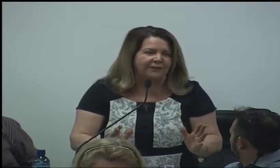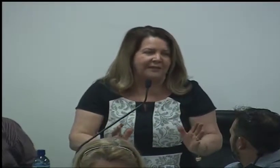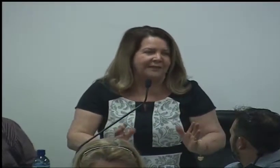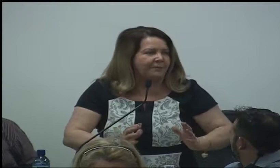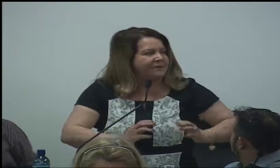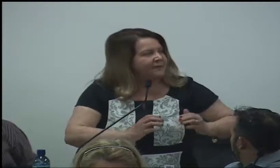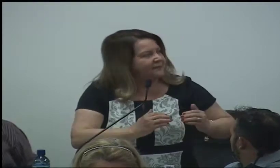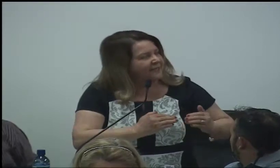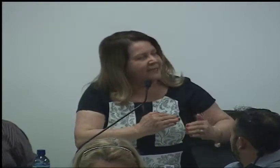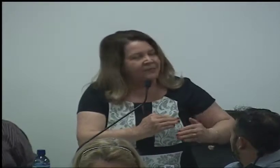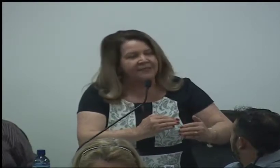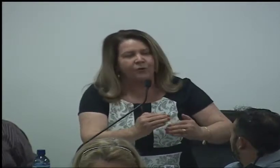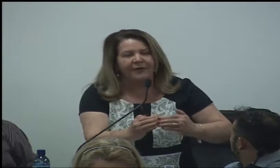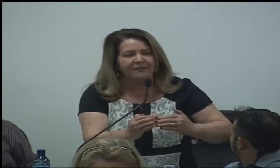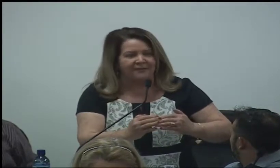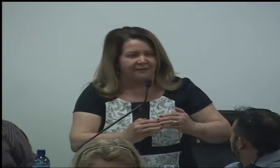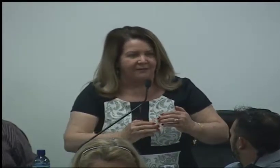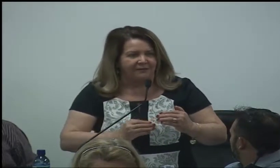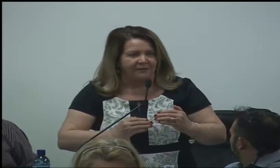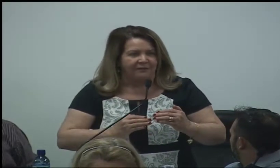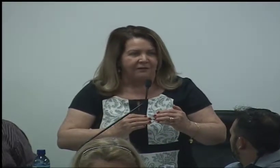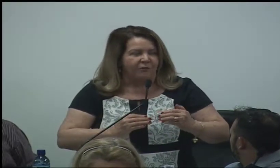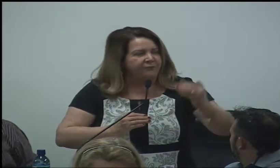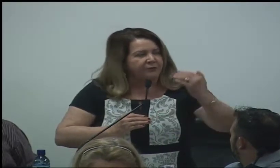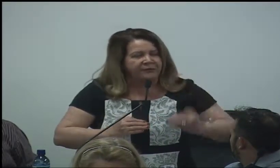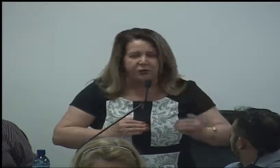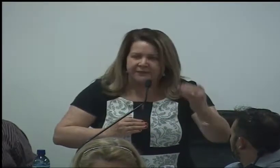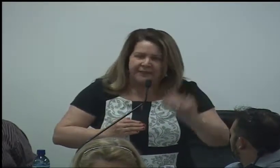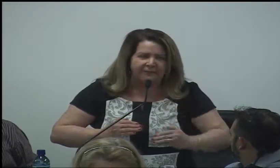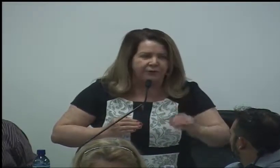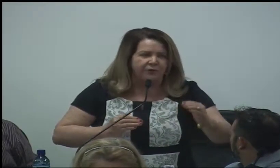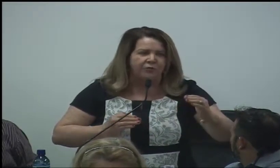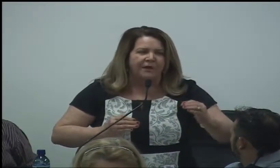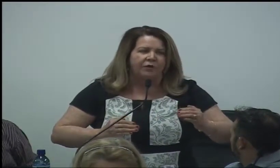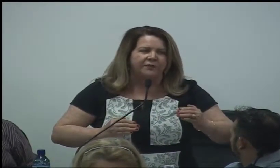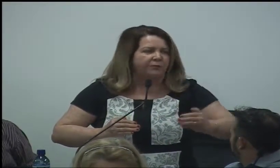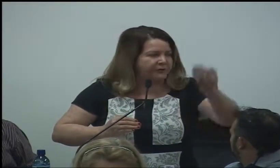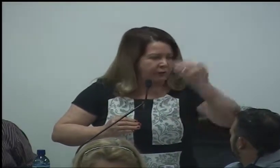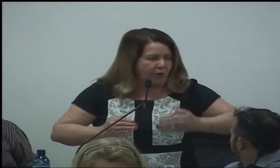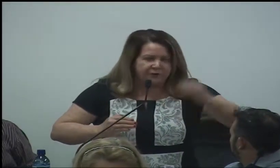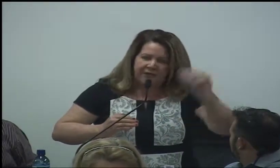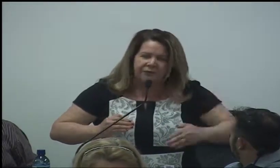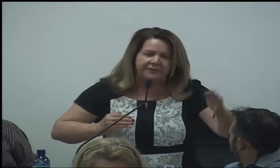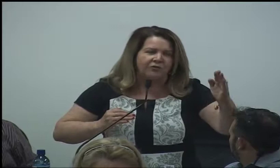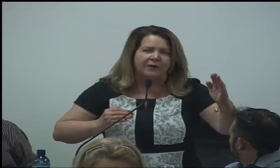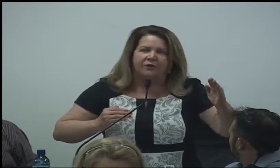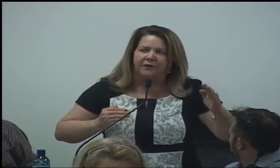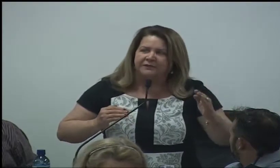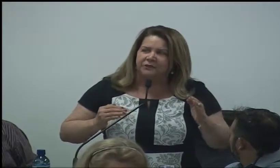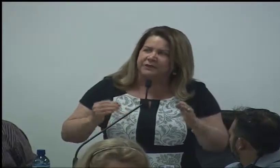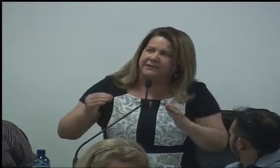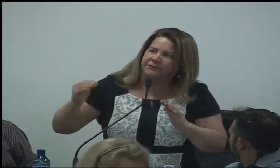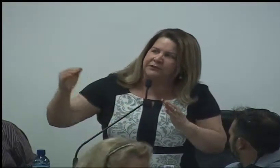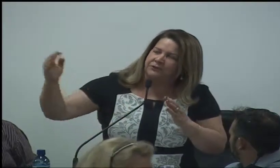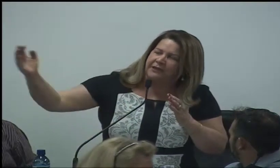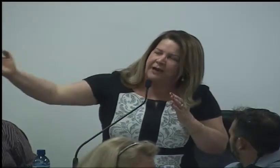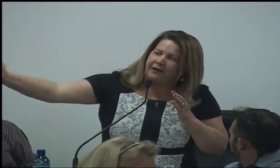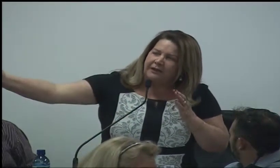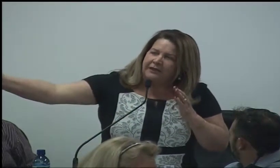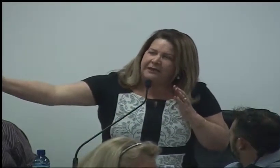jeito que tem que ter, mas tem que ter uma sequência. O prefeito anterior teria que ter feito alguma coisa, o prefeito atual tem que fazer alguma coisa. Não